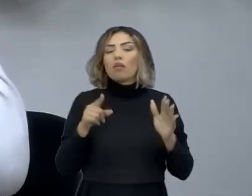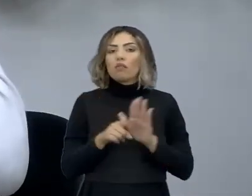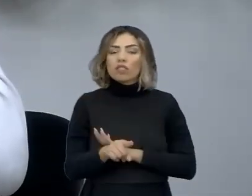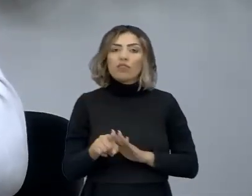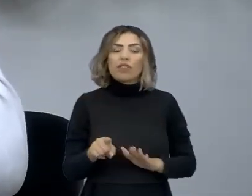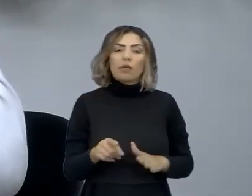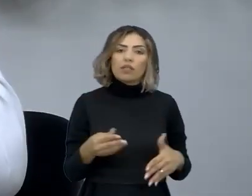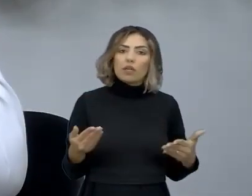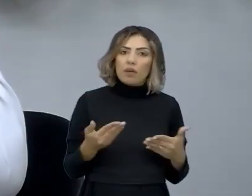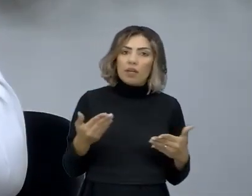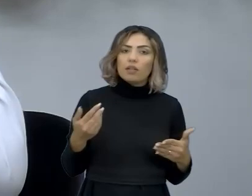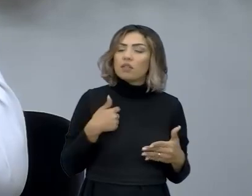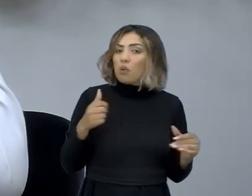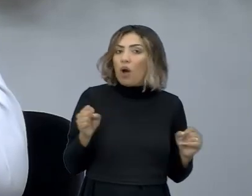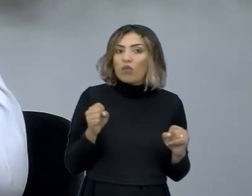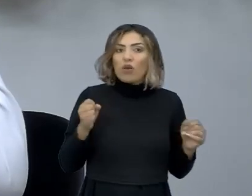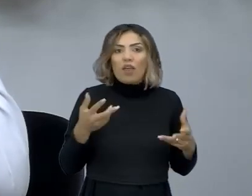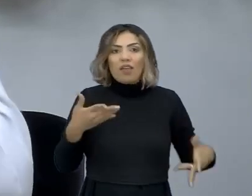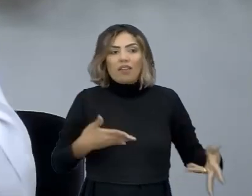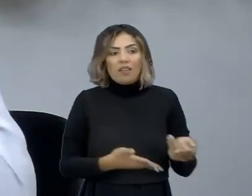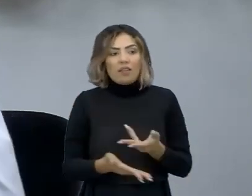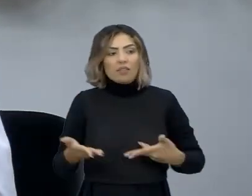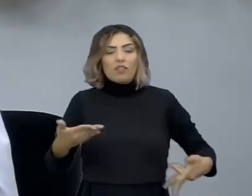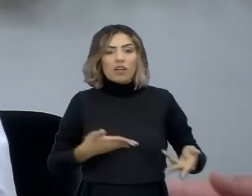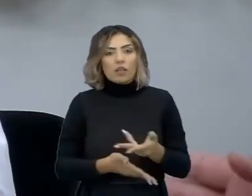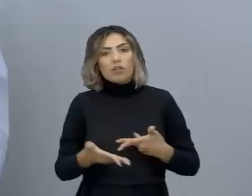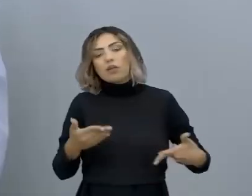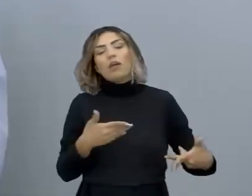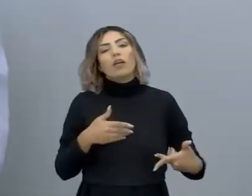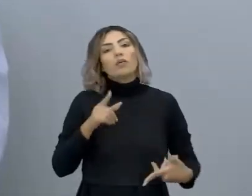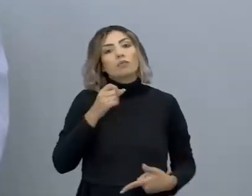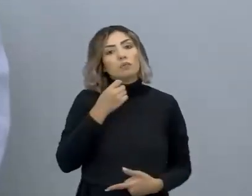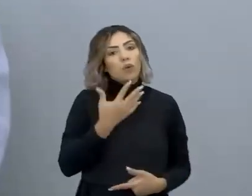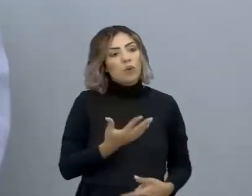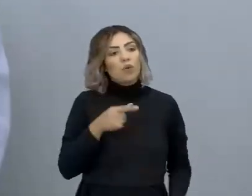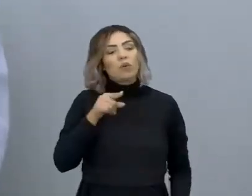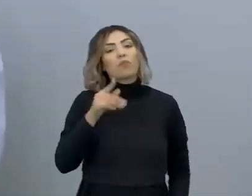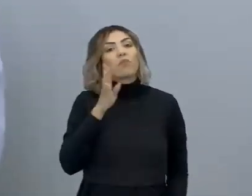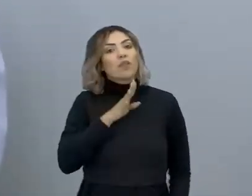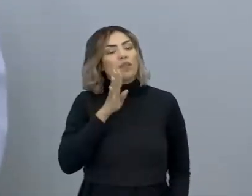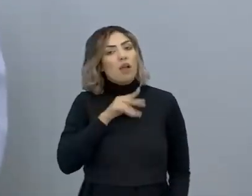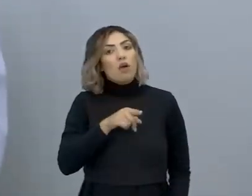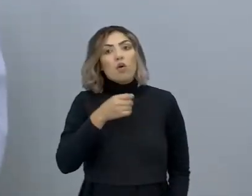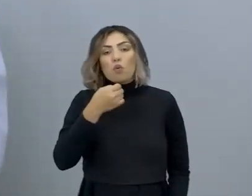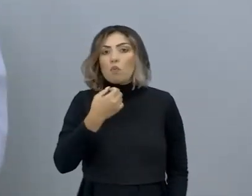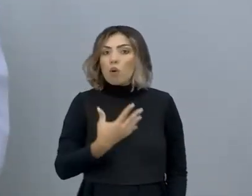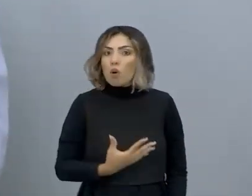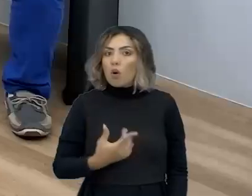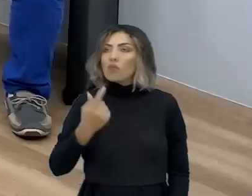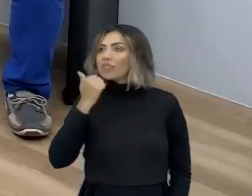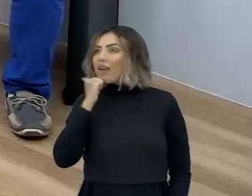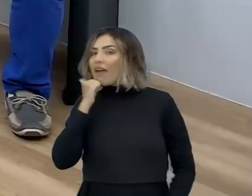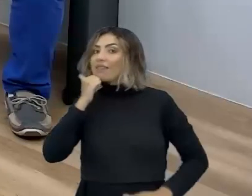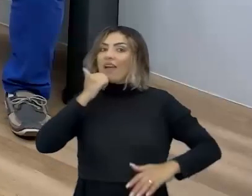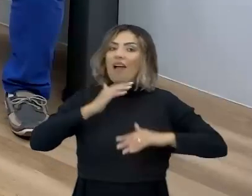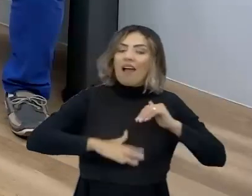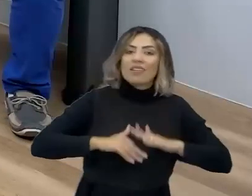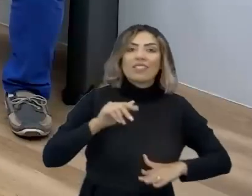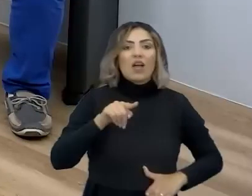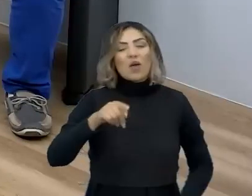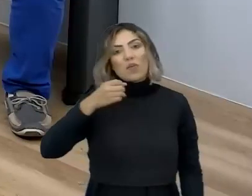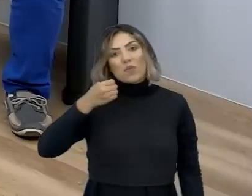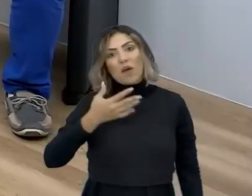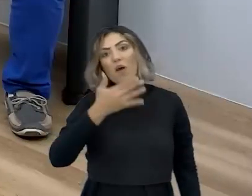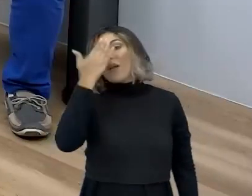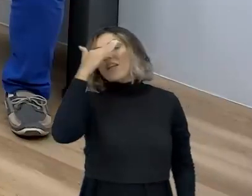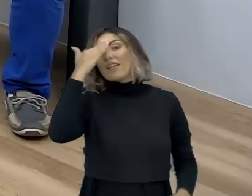fazer essa integração. O que você achou, Alexandre? Não, sim, e também é muito legal. Achei muito bom esse Ciências em Ação, esse aprofundamento. Muito bem legal.